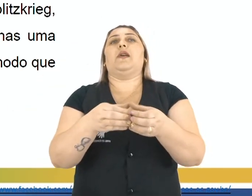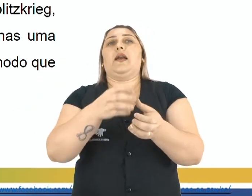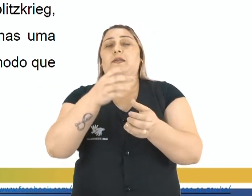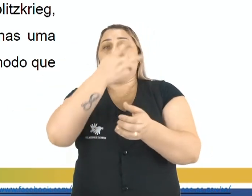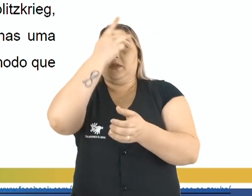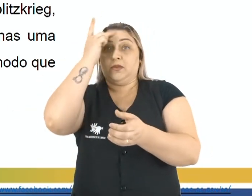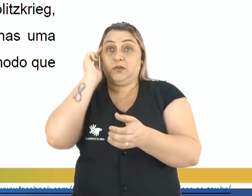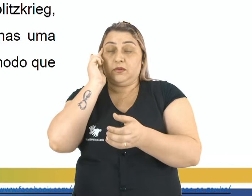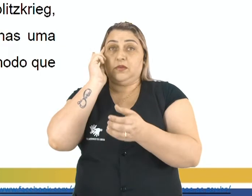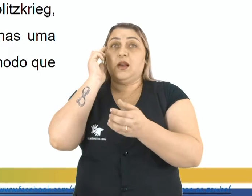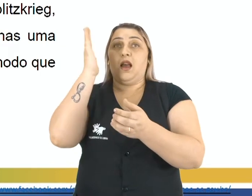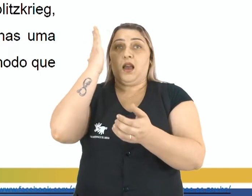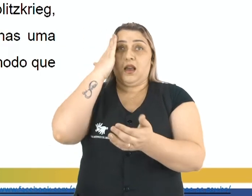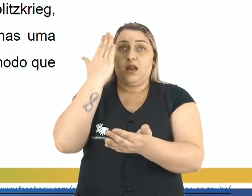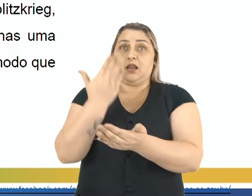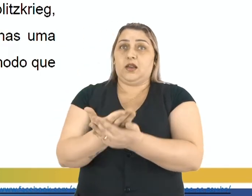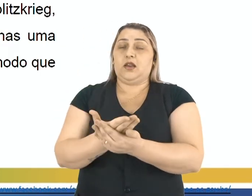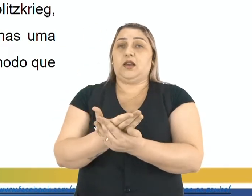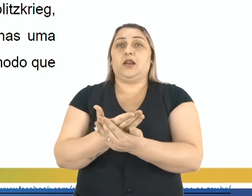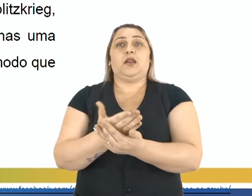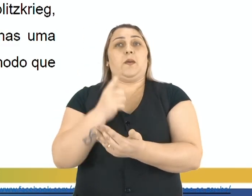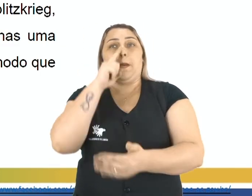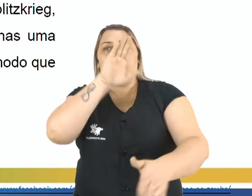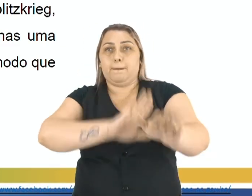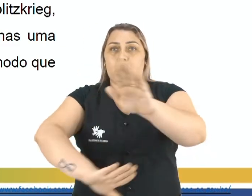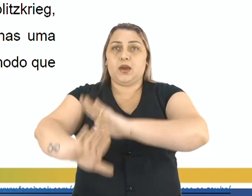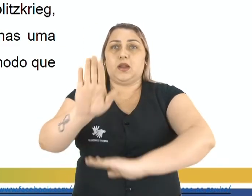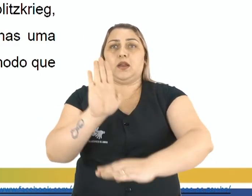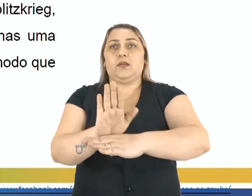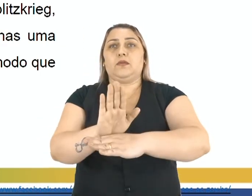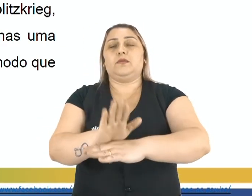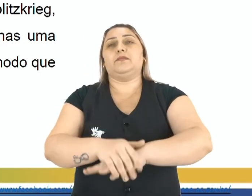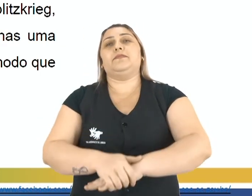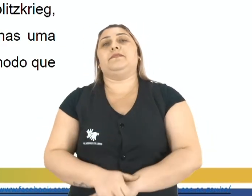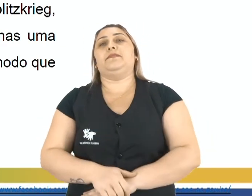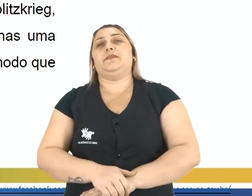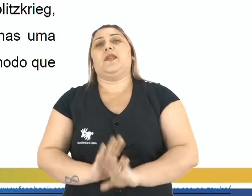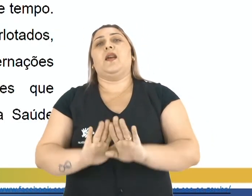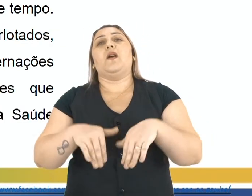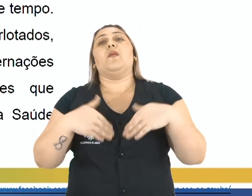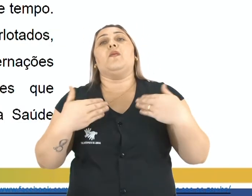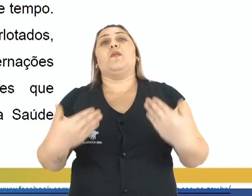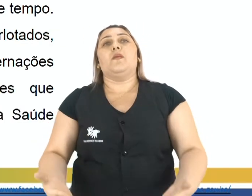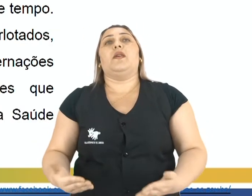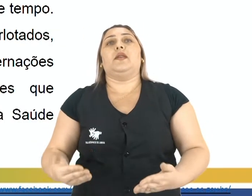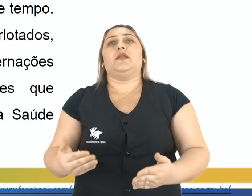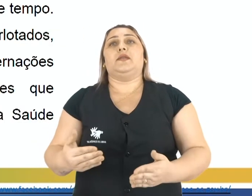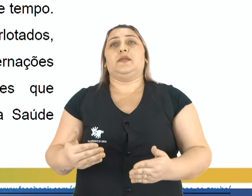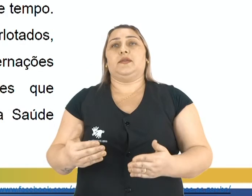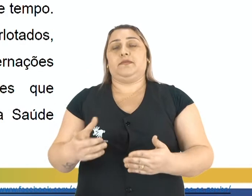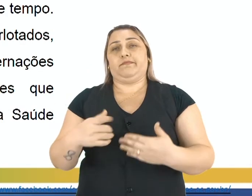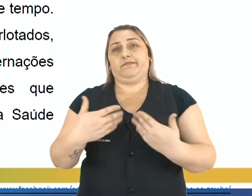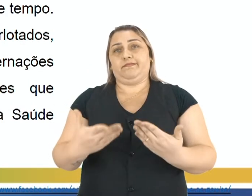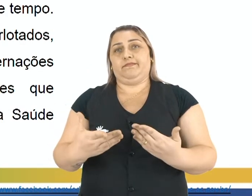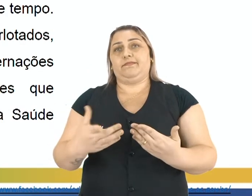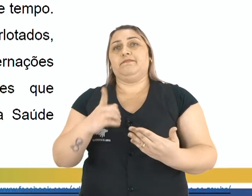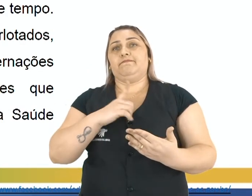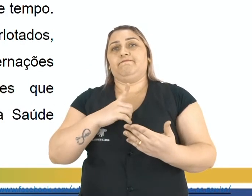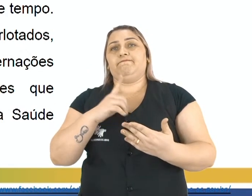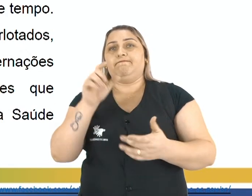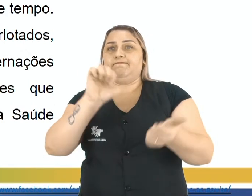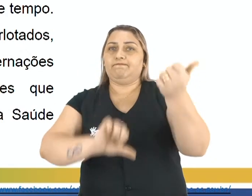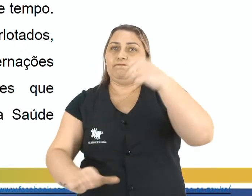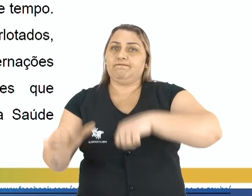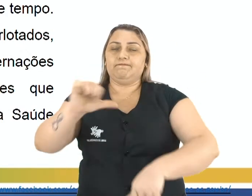julgam que já não representa perigo. Então, quais foram os movimentos que eu analisei